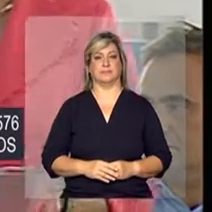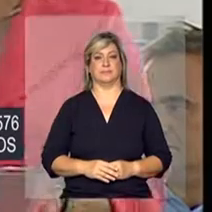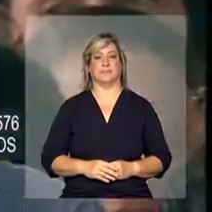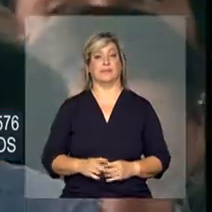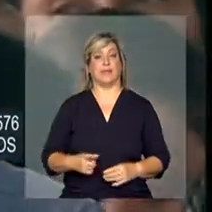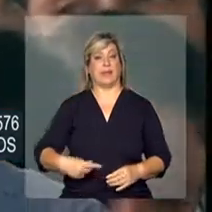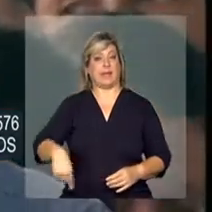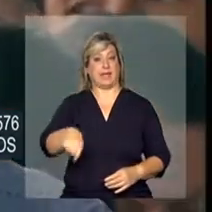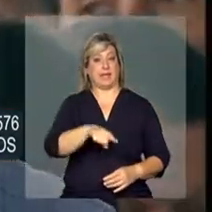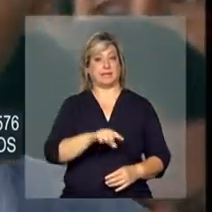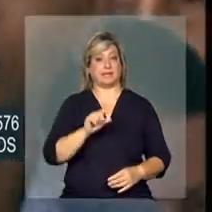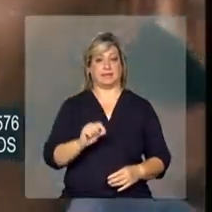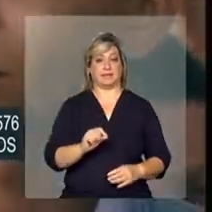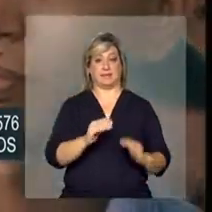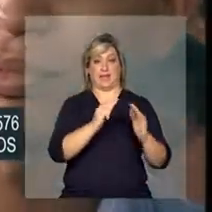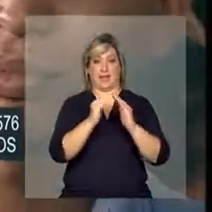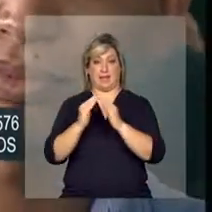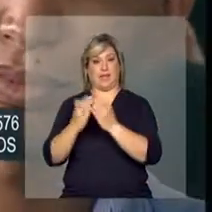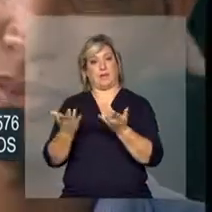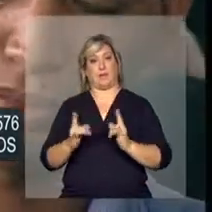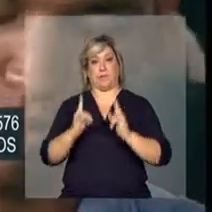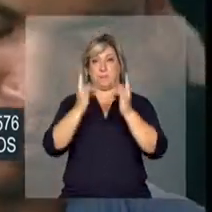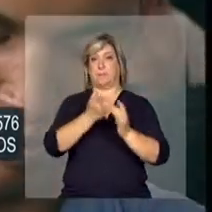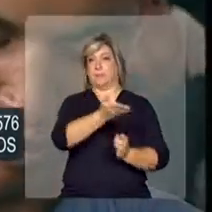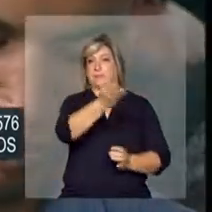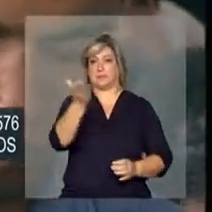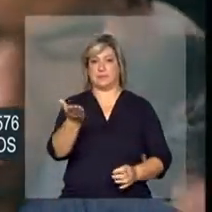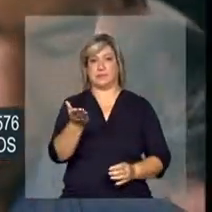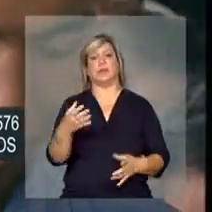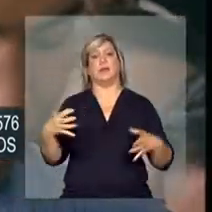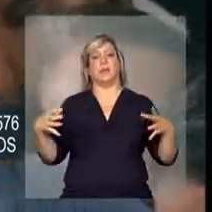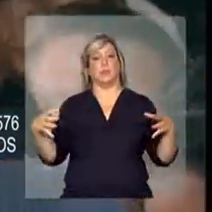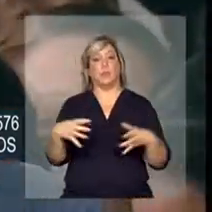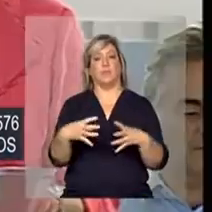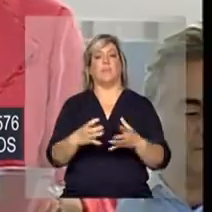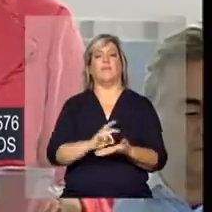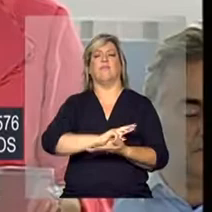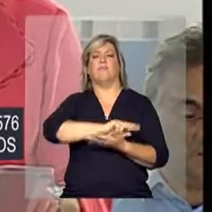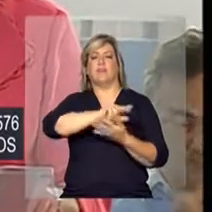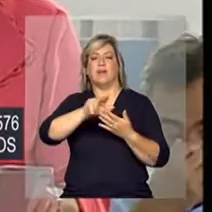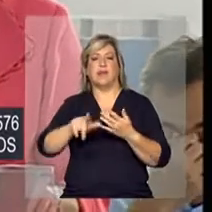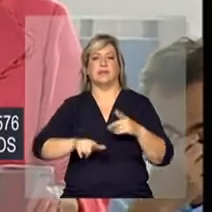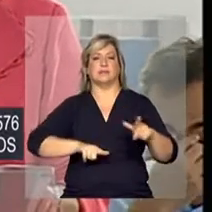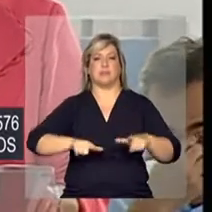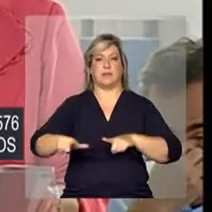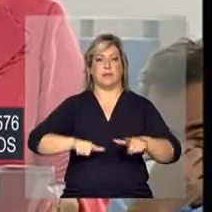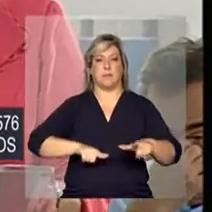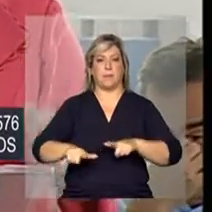essas casas, elas fazem parte de várias iniciativas que